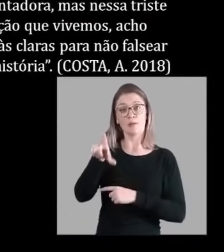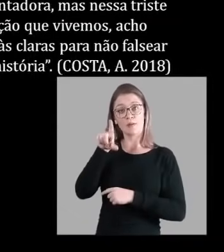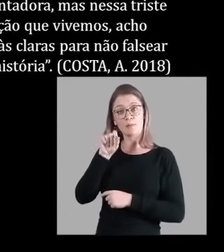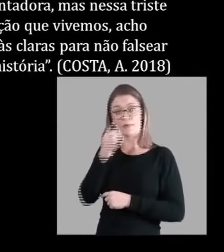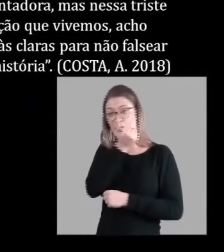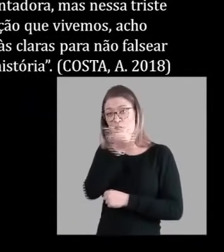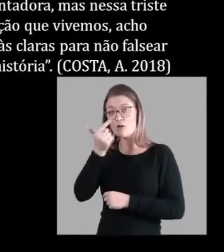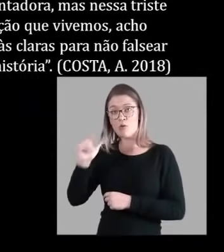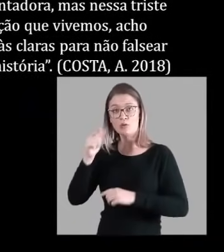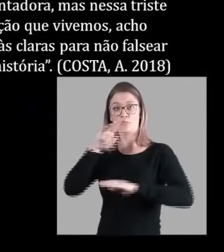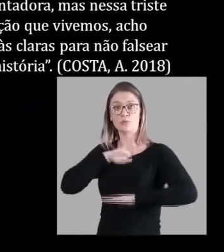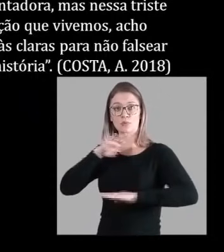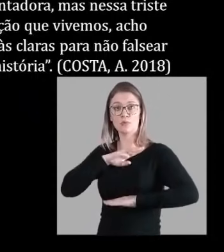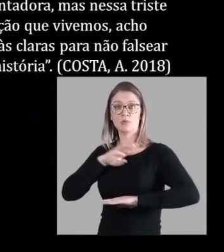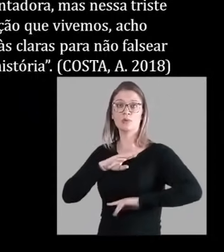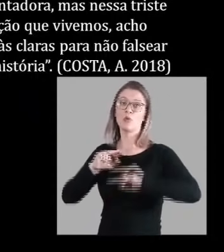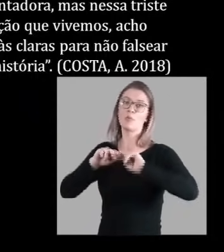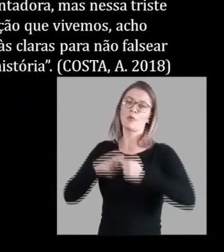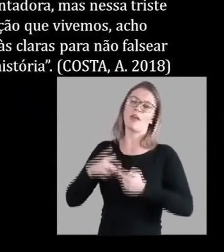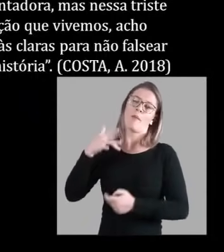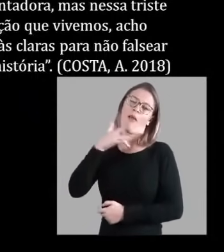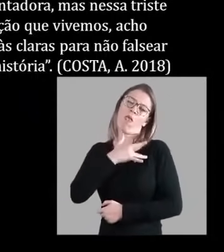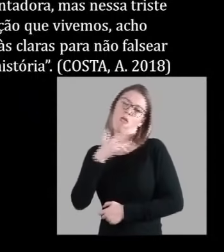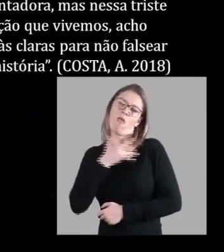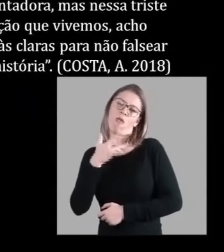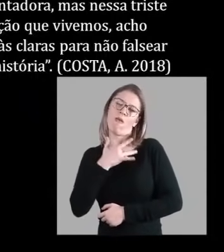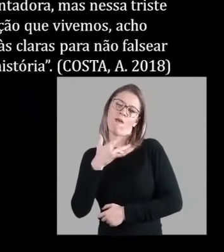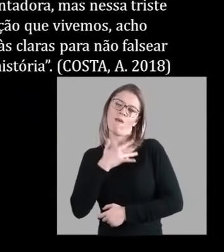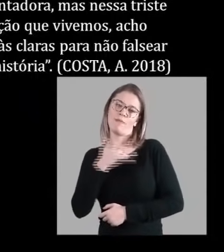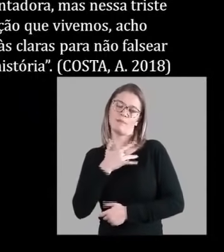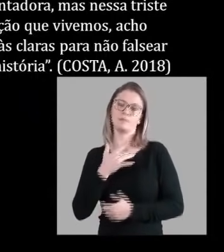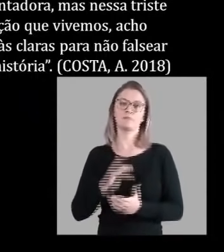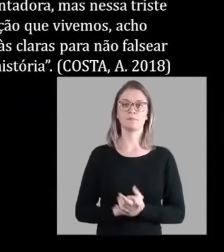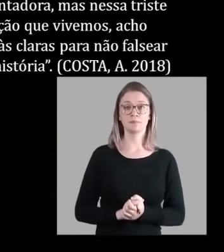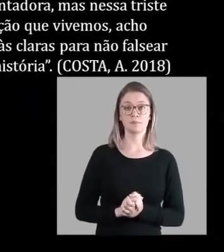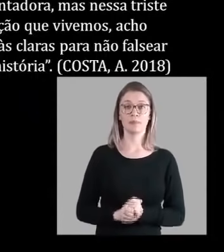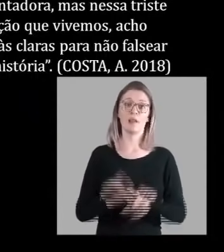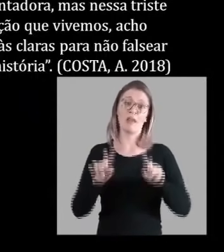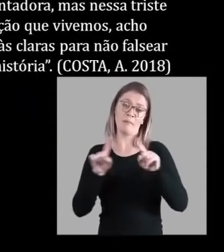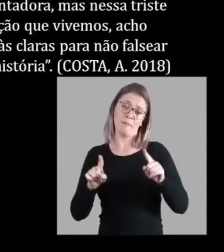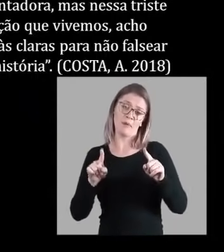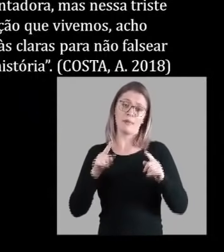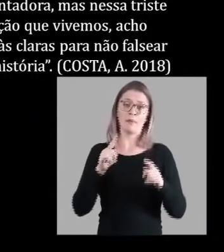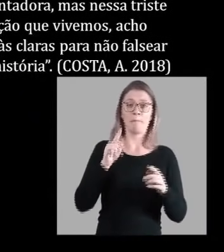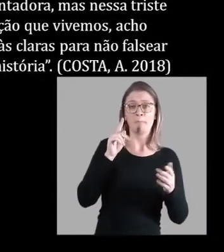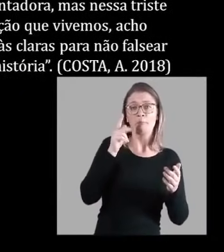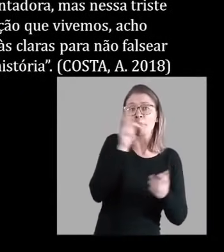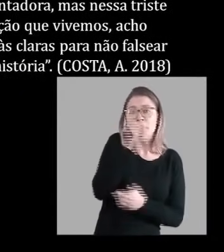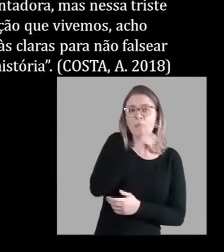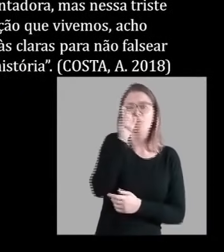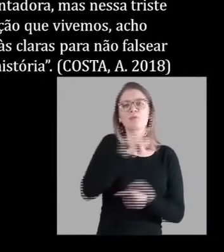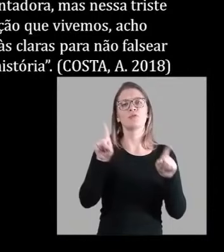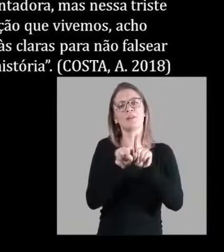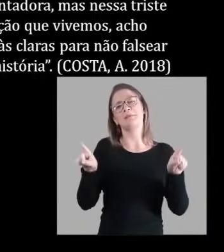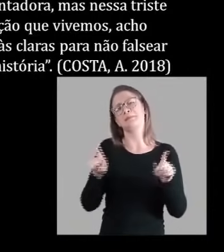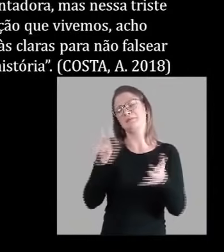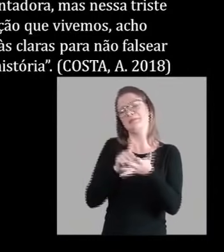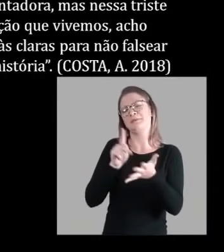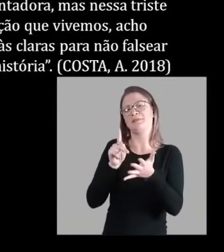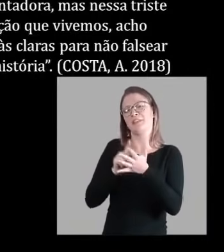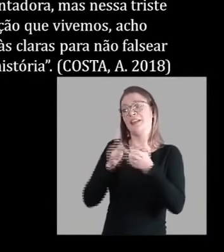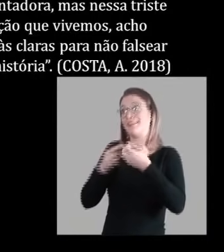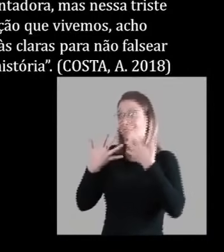de uma vez ouviu as pessoas, inclusive dos movimentos sociais, dizendo que preferiam a outra versão por ser mais romantizada,